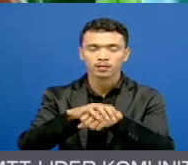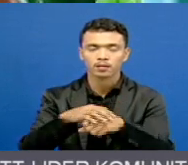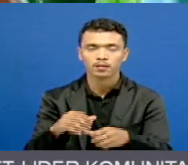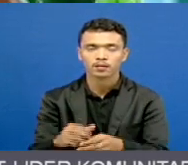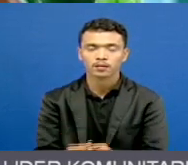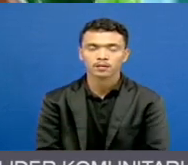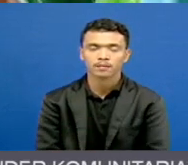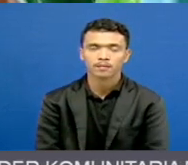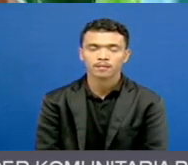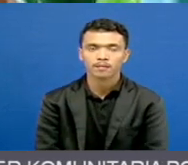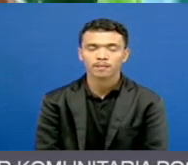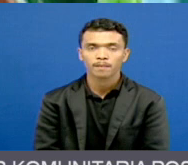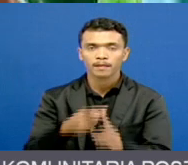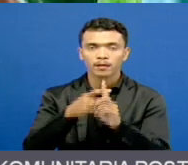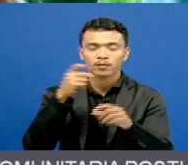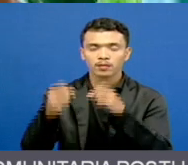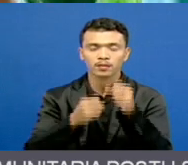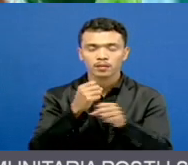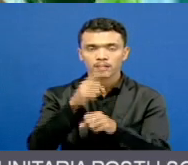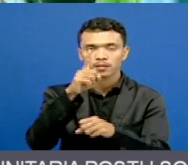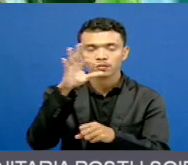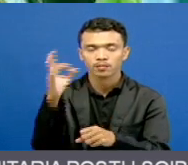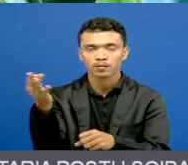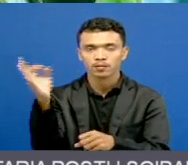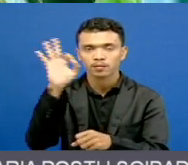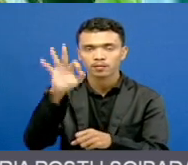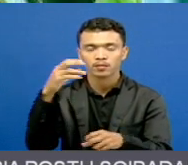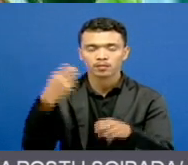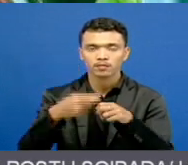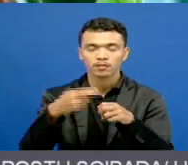Nebe, o se sempre se bilha toma, né, bot moro clalimar.